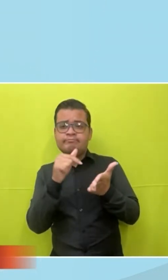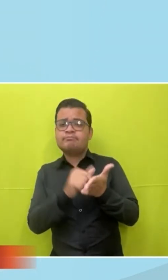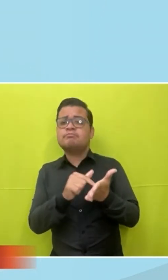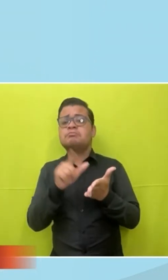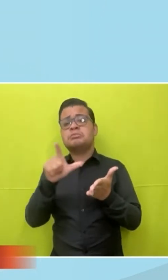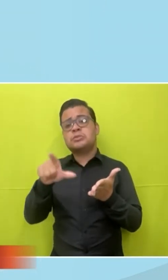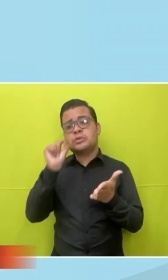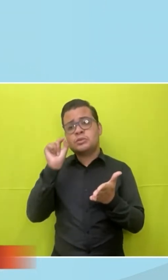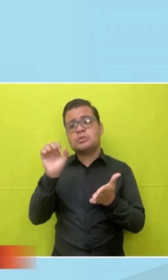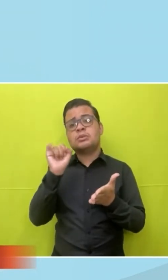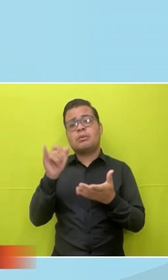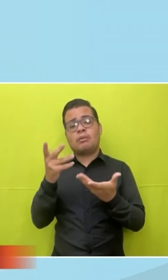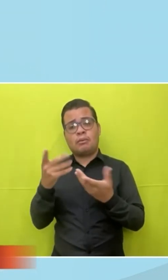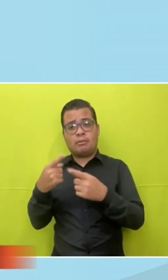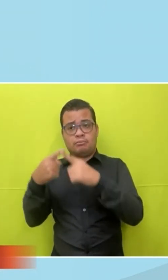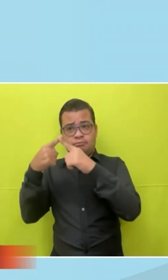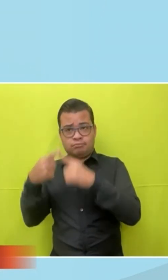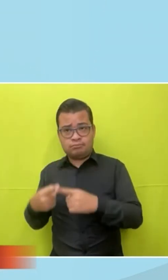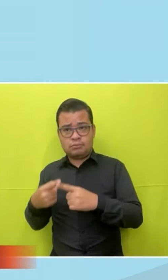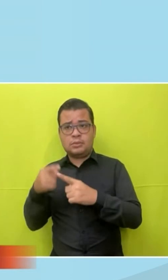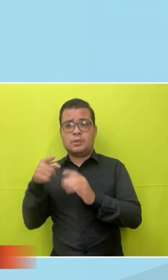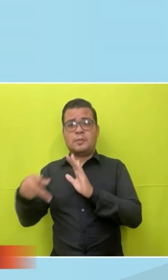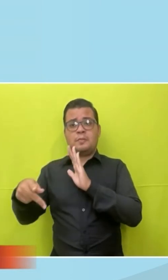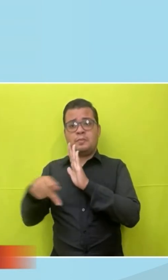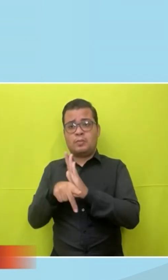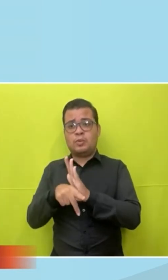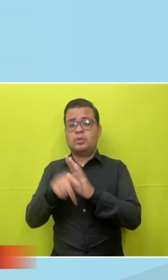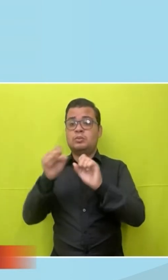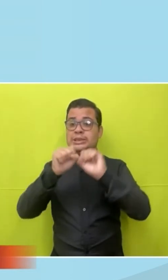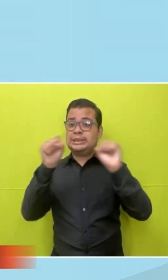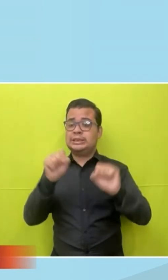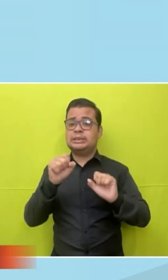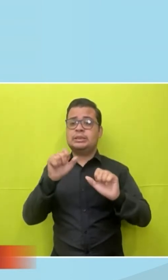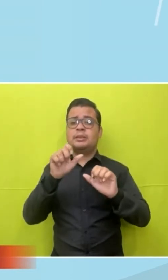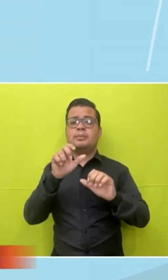ele quer concorrer à vaga pelo Sistema Universal